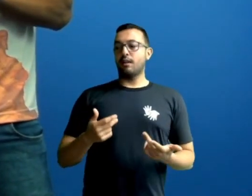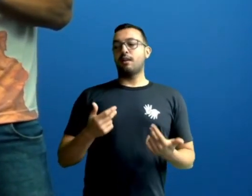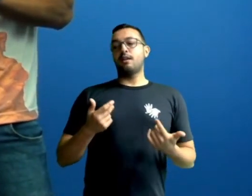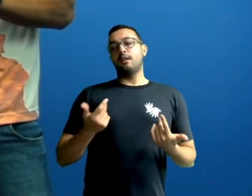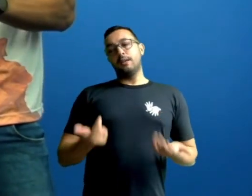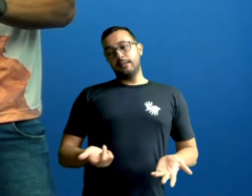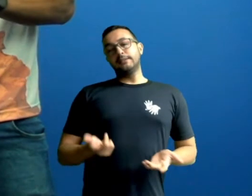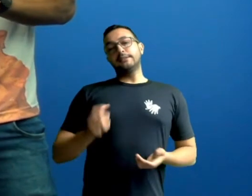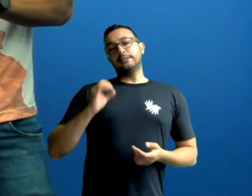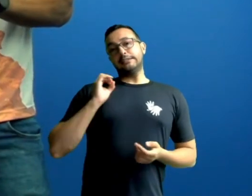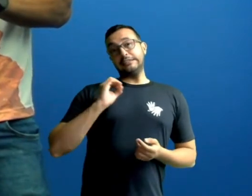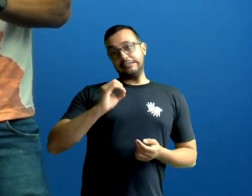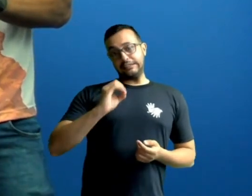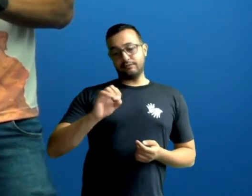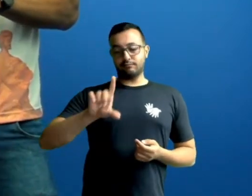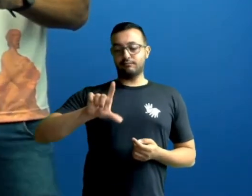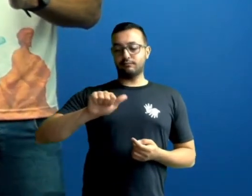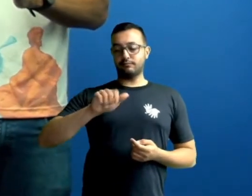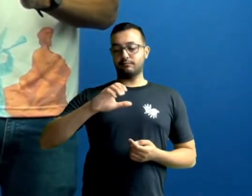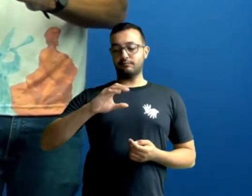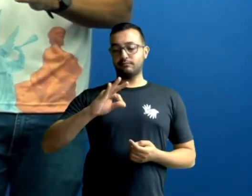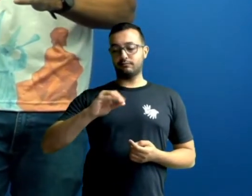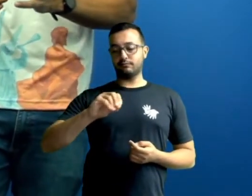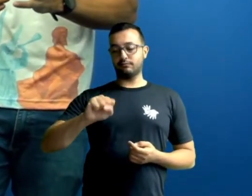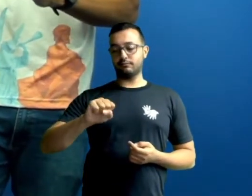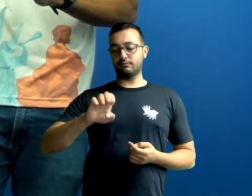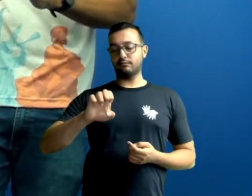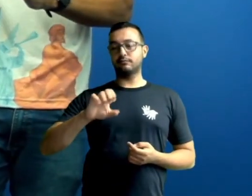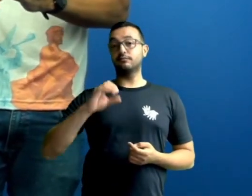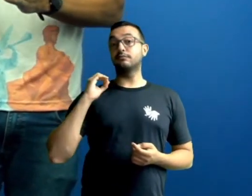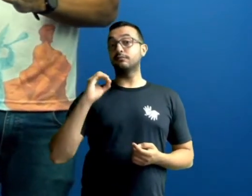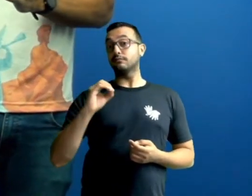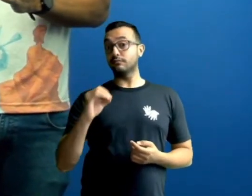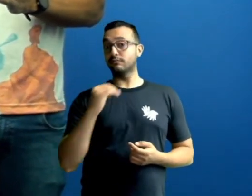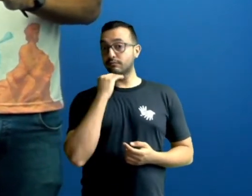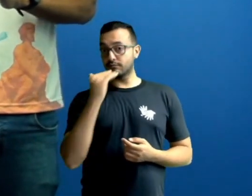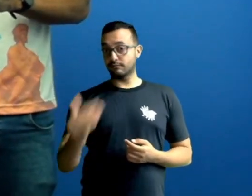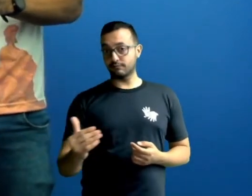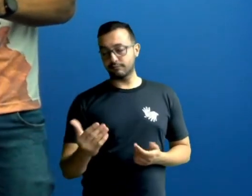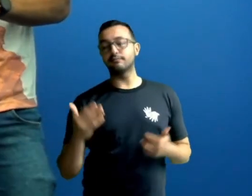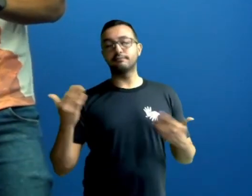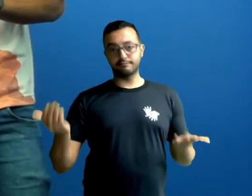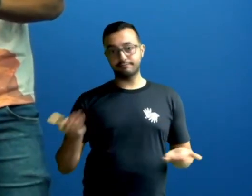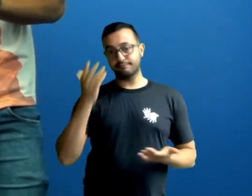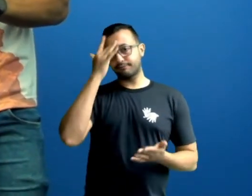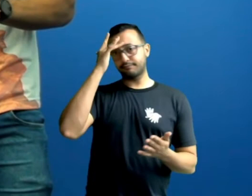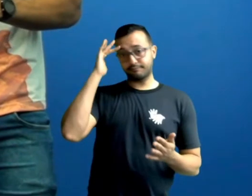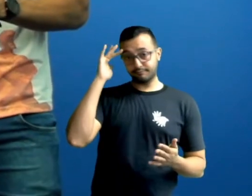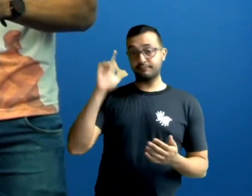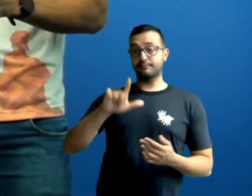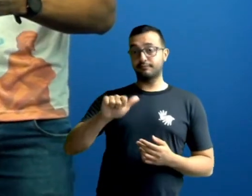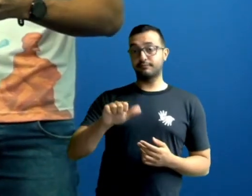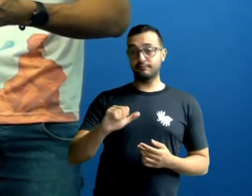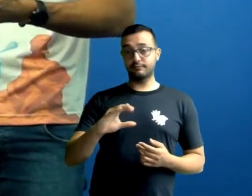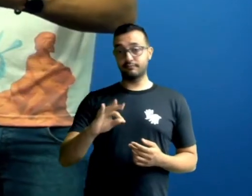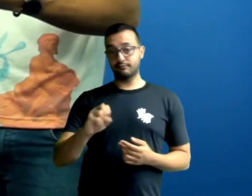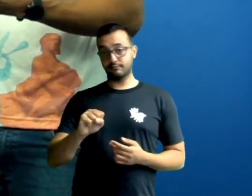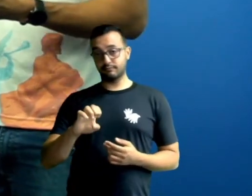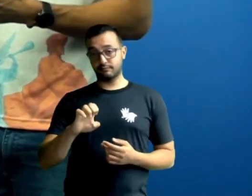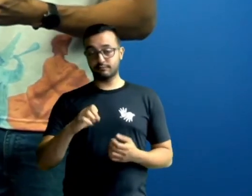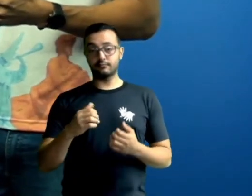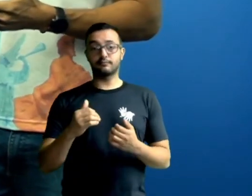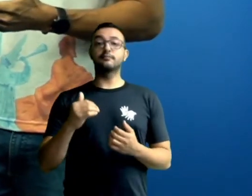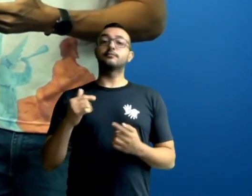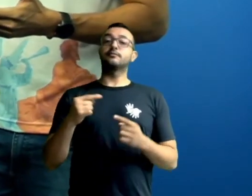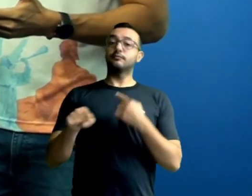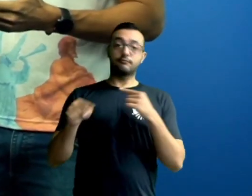que possuem zero lactose, justamente para essas pessoas que são intolerantes à lactose poderem